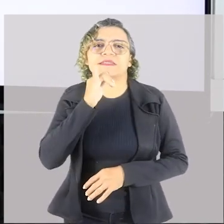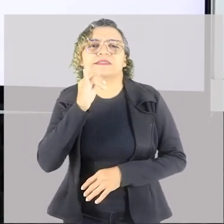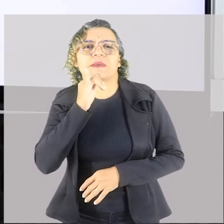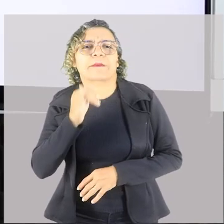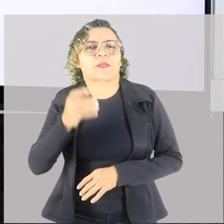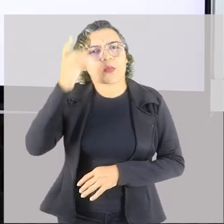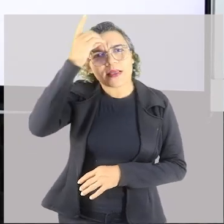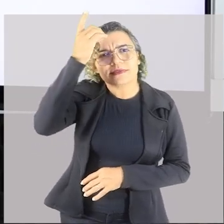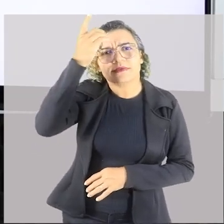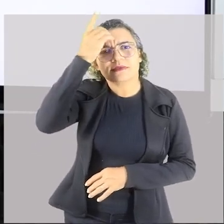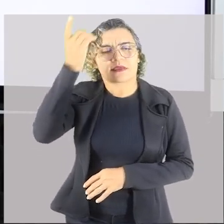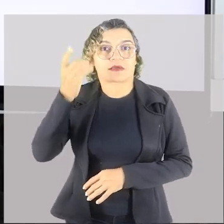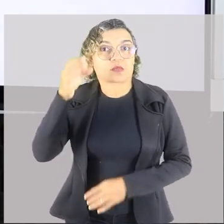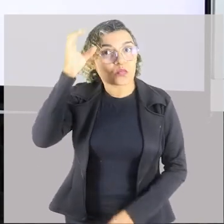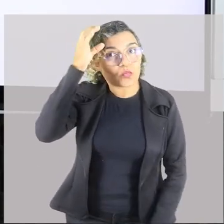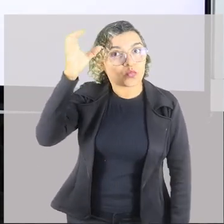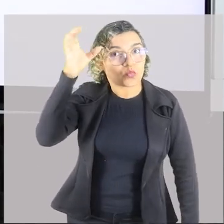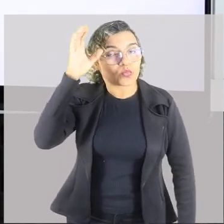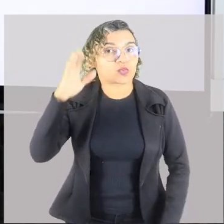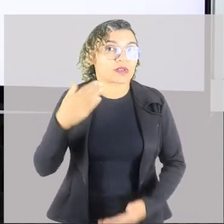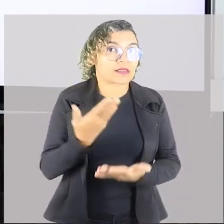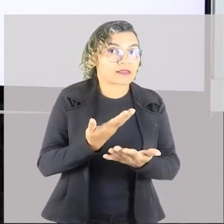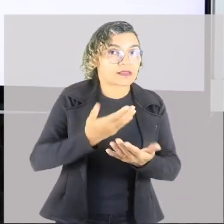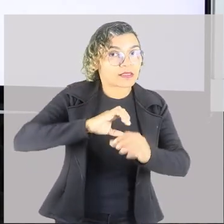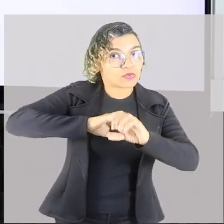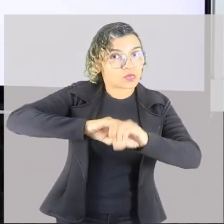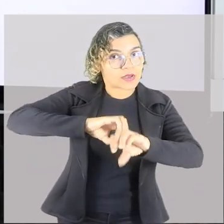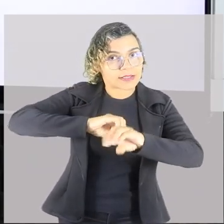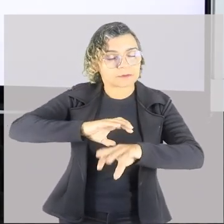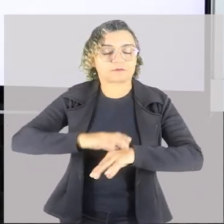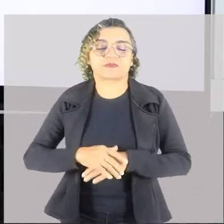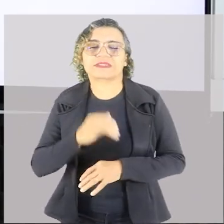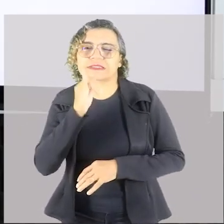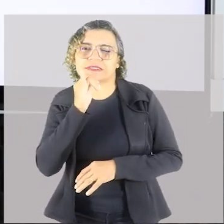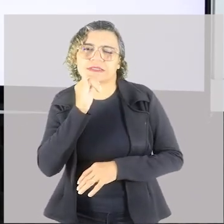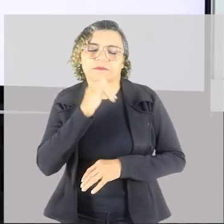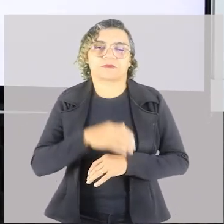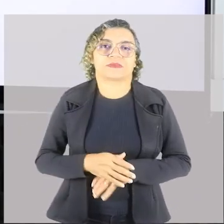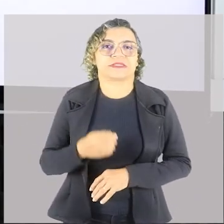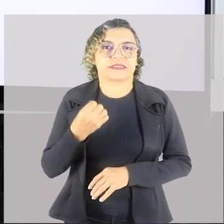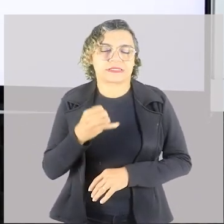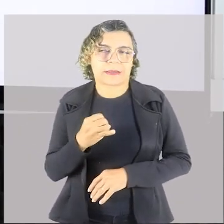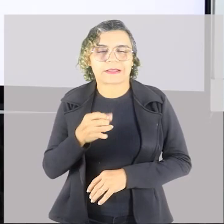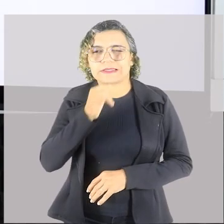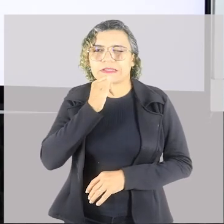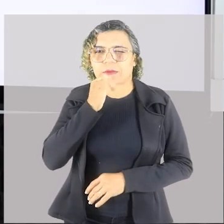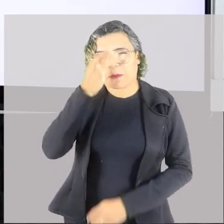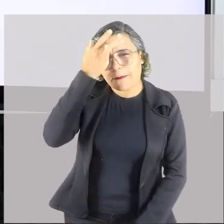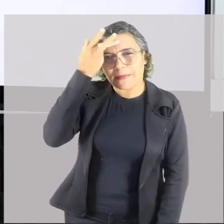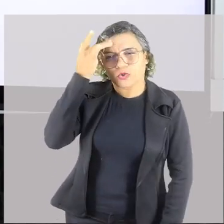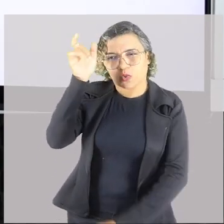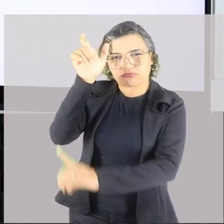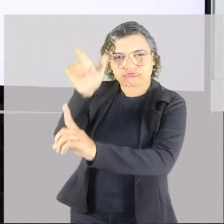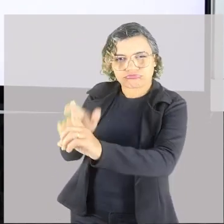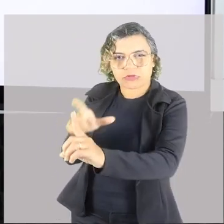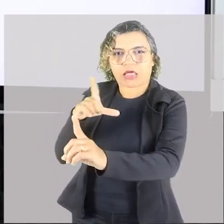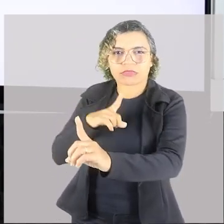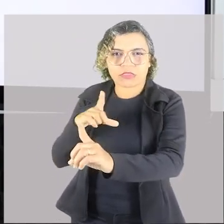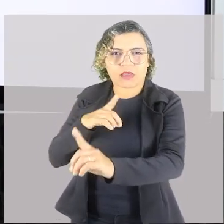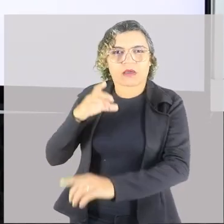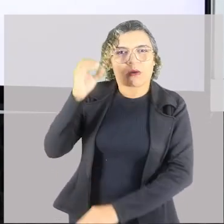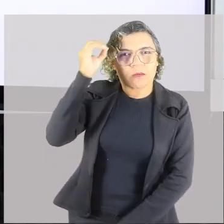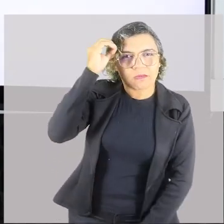de cultura e educação. Quando afirmamos que uma pessoa tem muita cultura, né, cultura no sentido